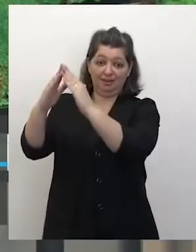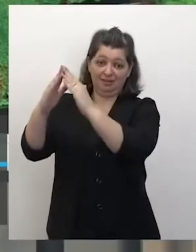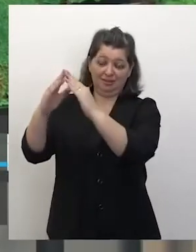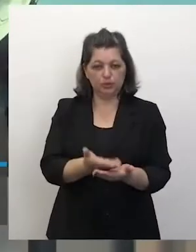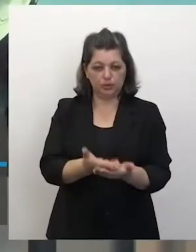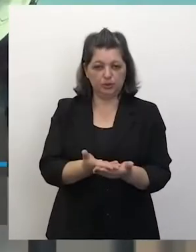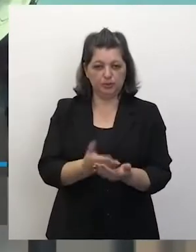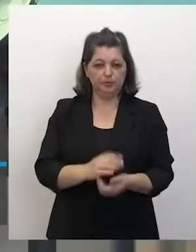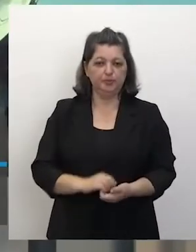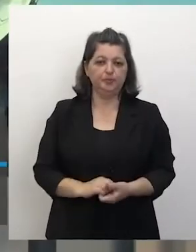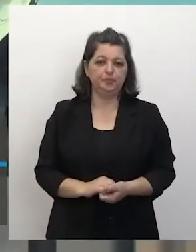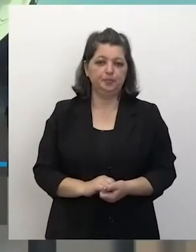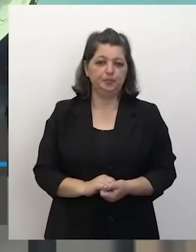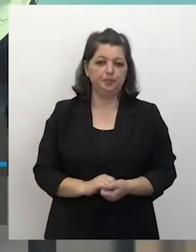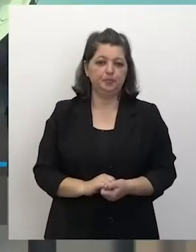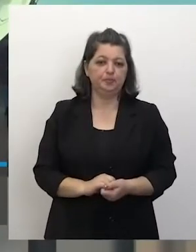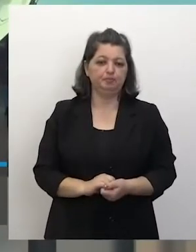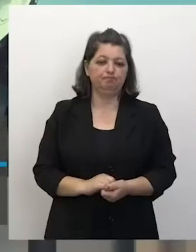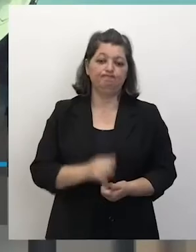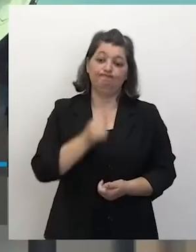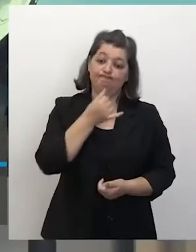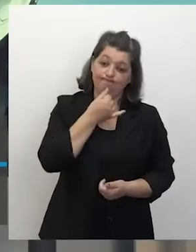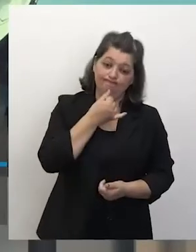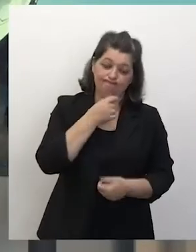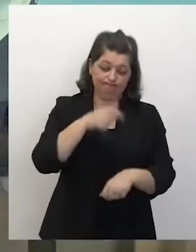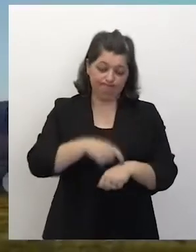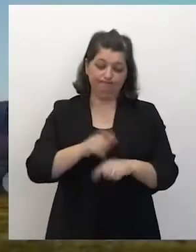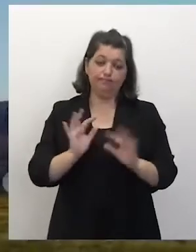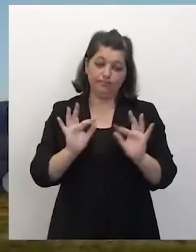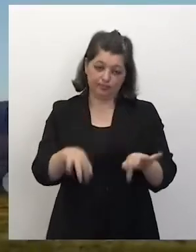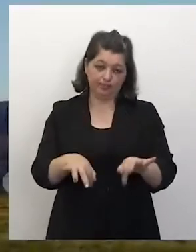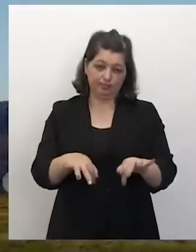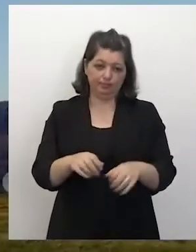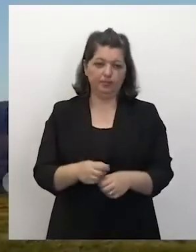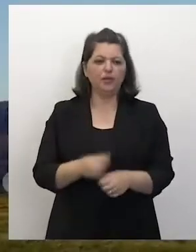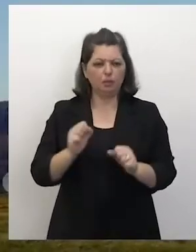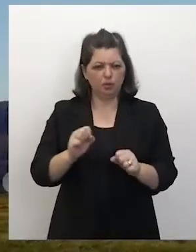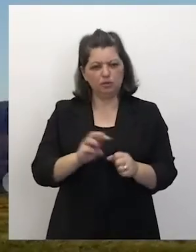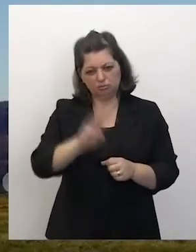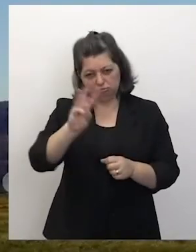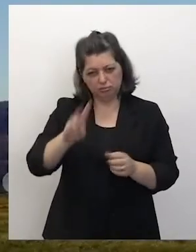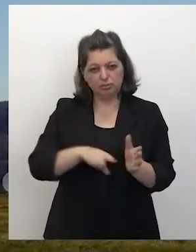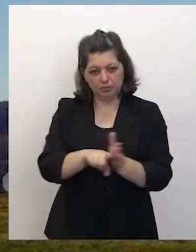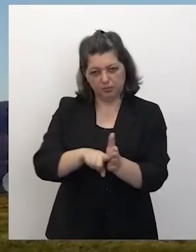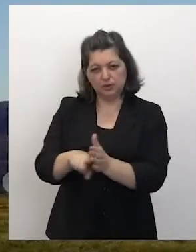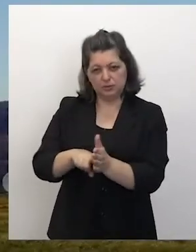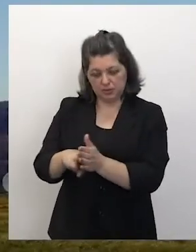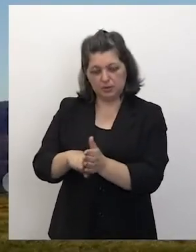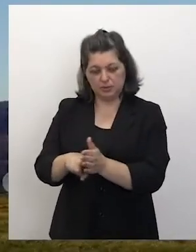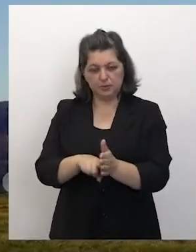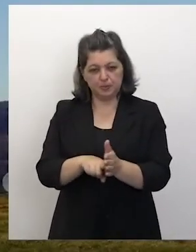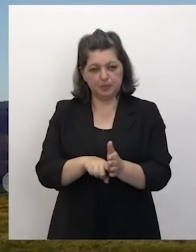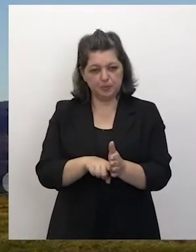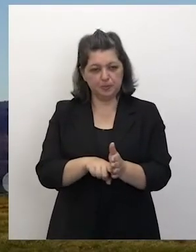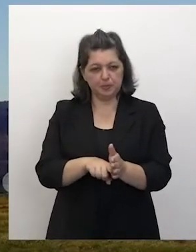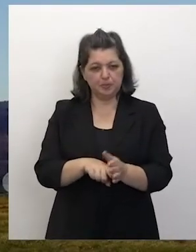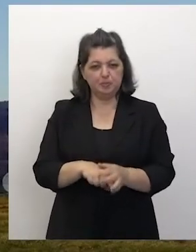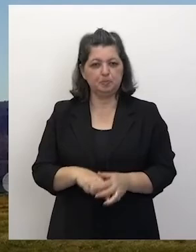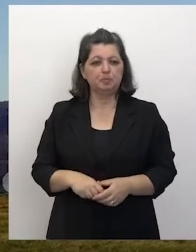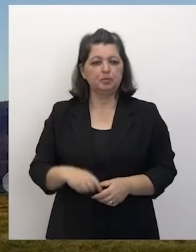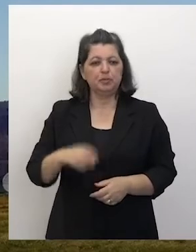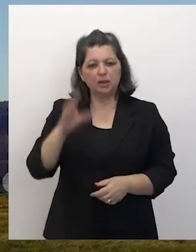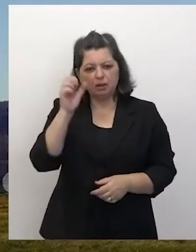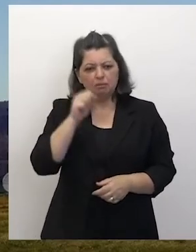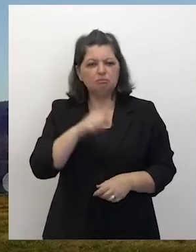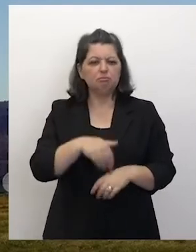família, tá certo? Infelizmente o tempo acabou, entre aí no Saiba Mais, faça uma pesquisa aí, né, é o site aí do Cibers,